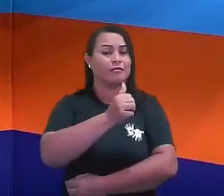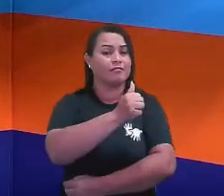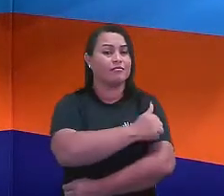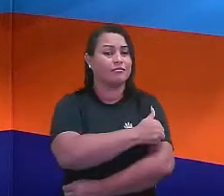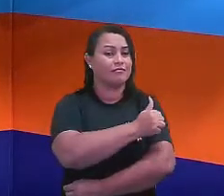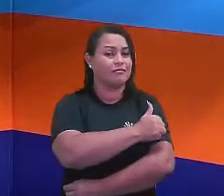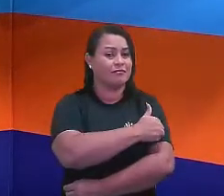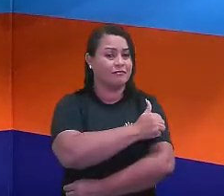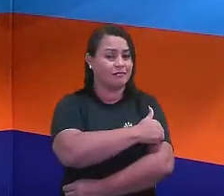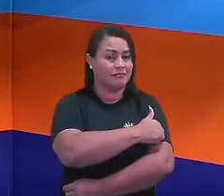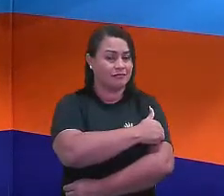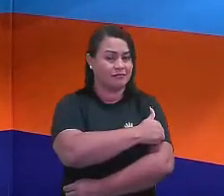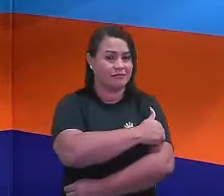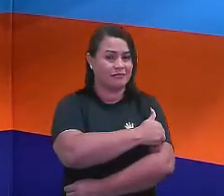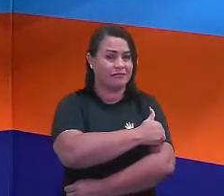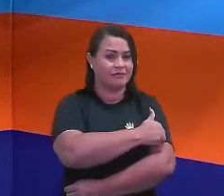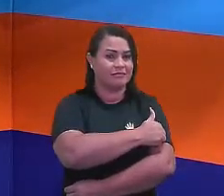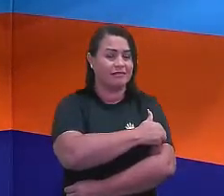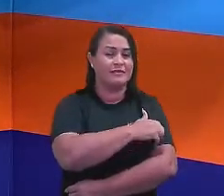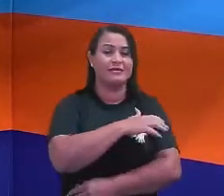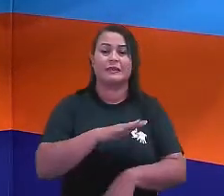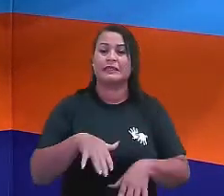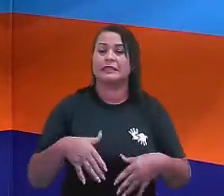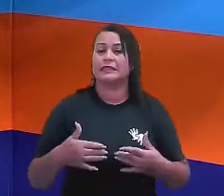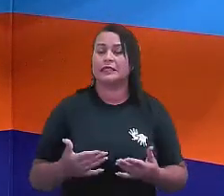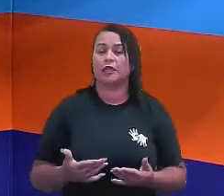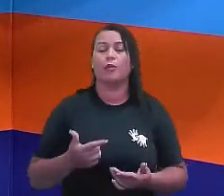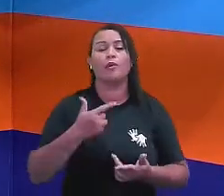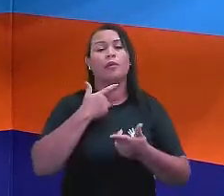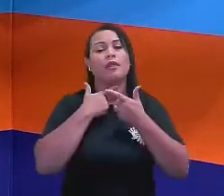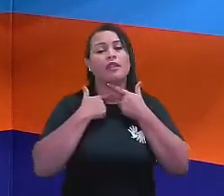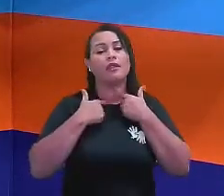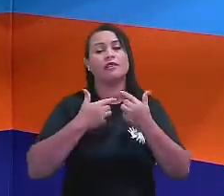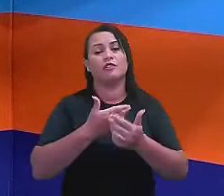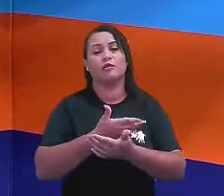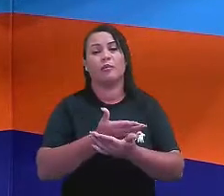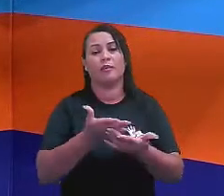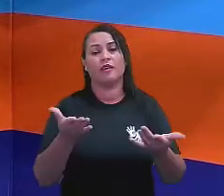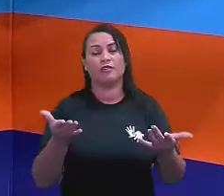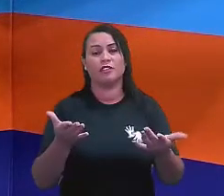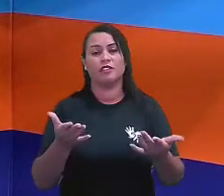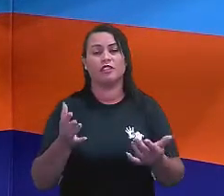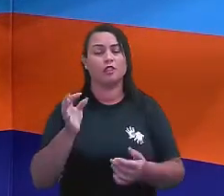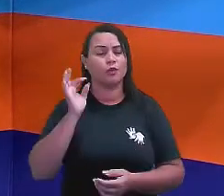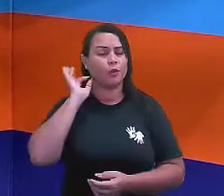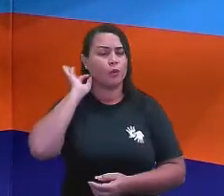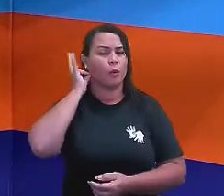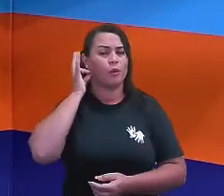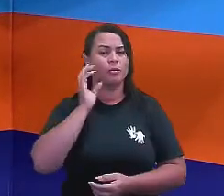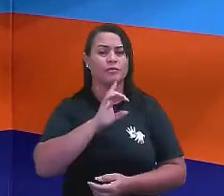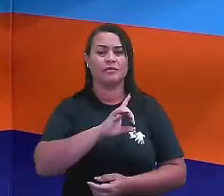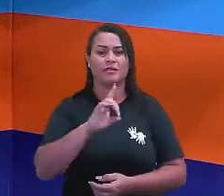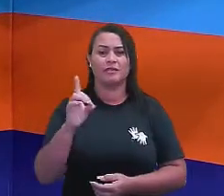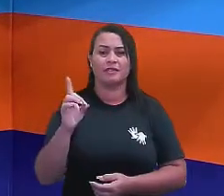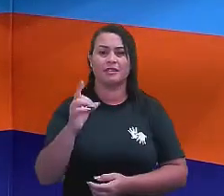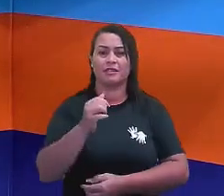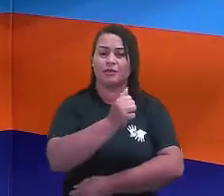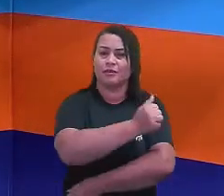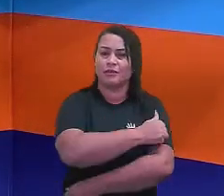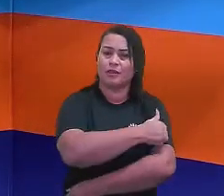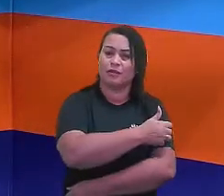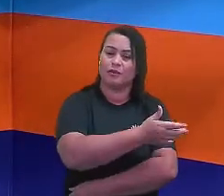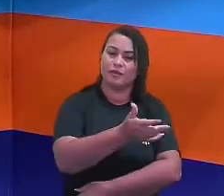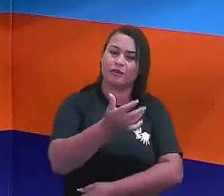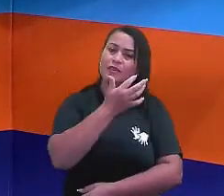Estudante. Então aí eu desejo a vocês um ótimo Dia do Estudante, né? Que